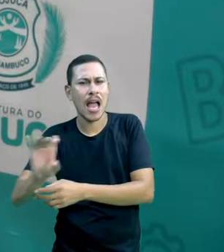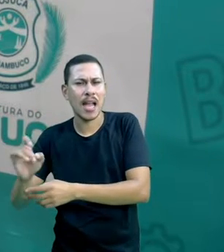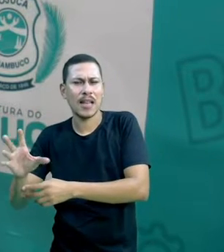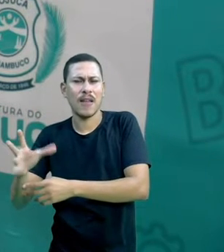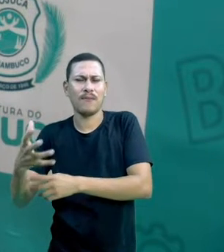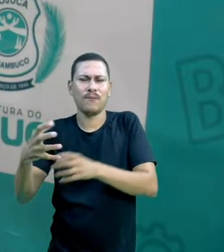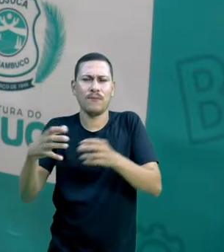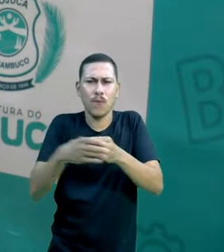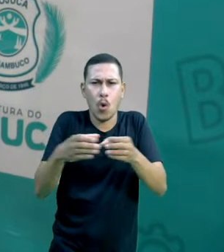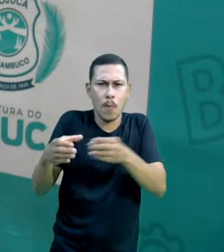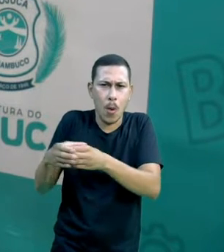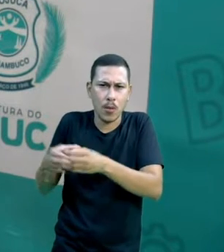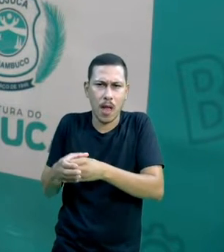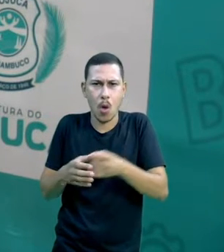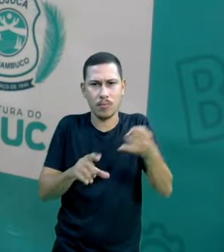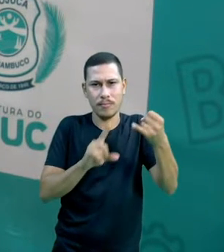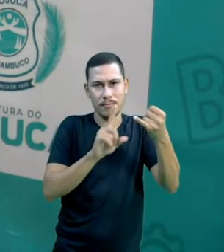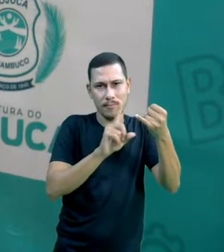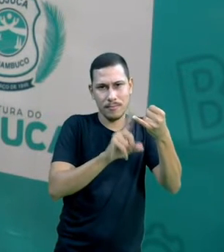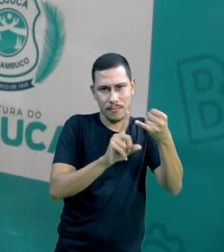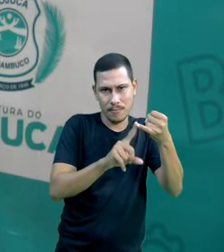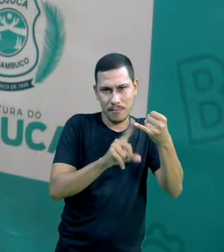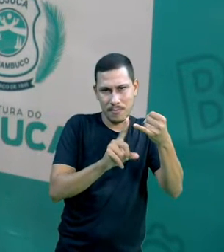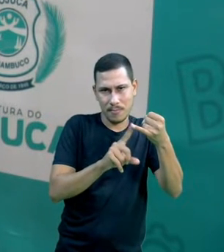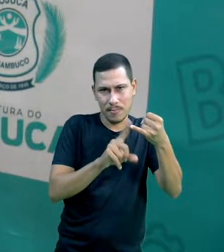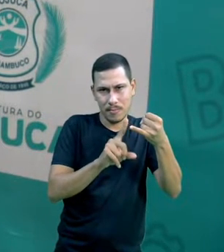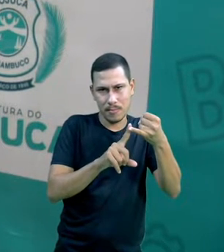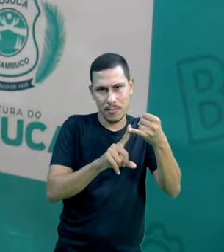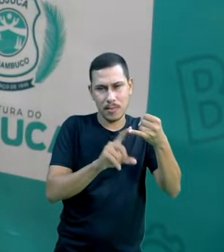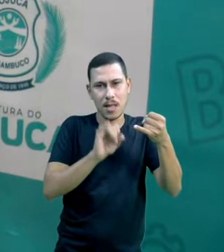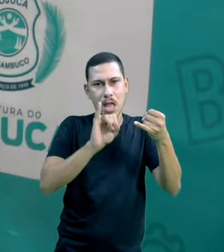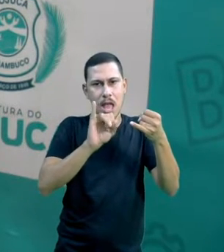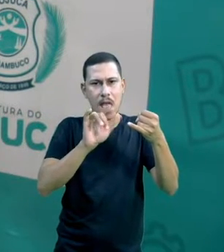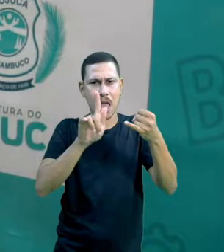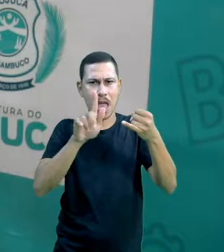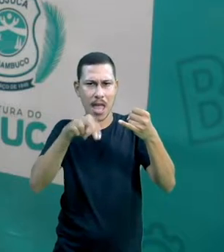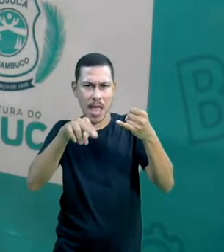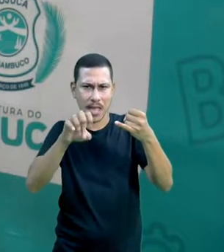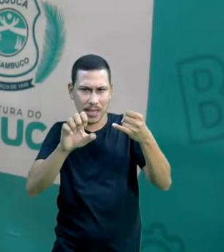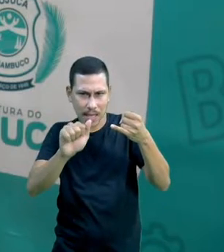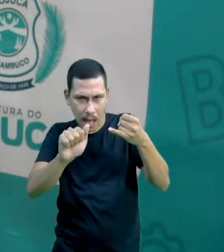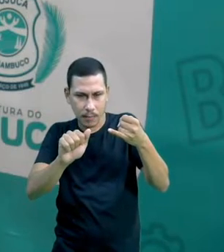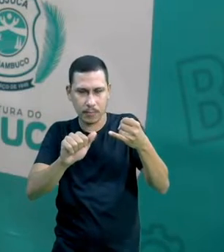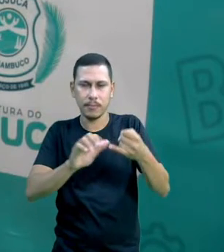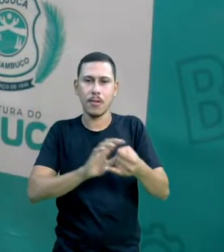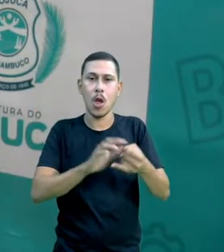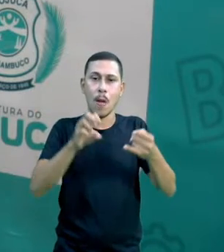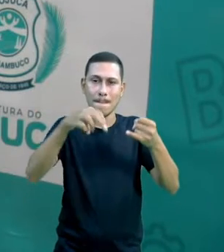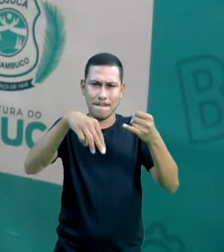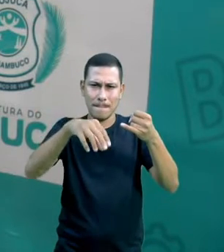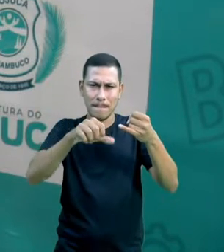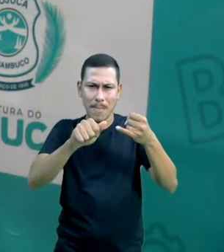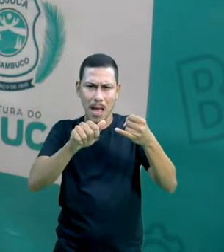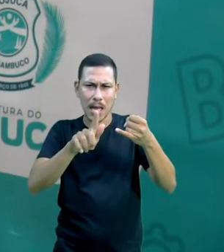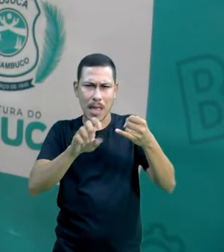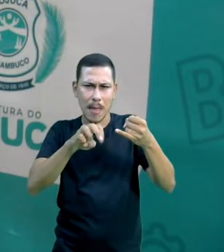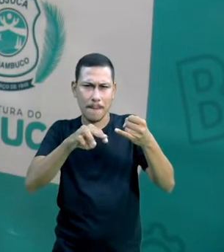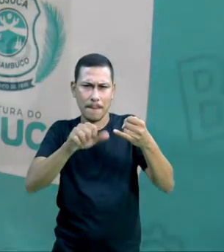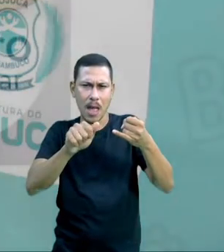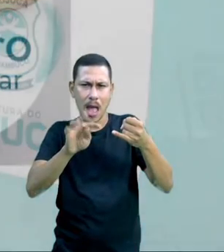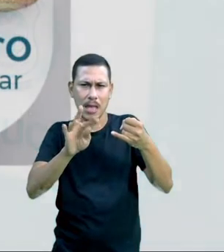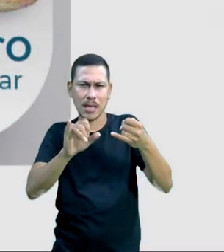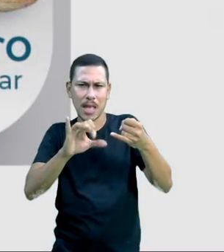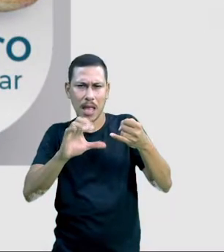formação. Eu tenho a rocha ígnea ou magmática, certo? Eu tenho